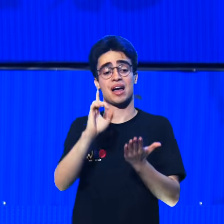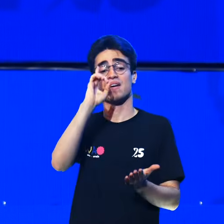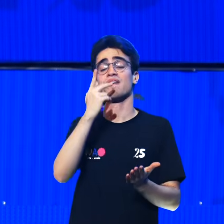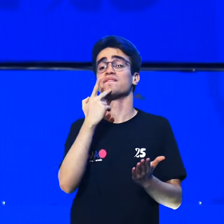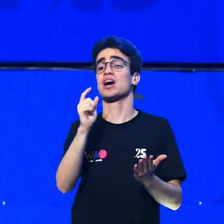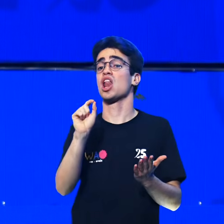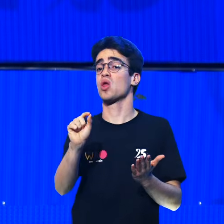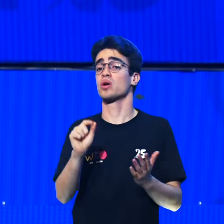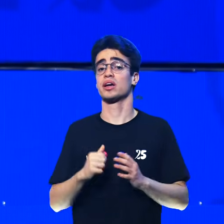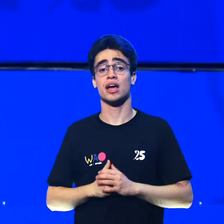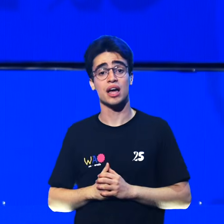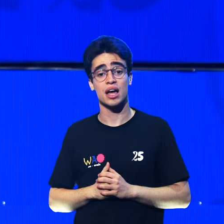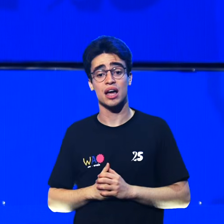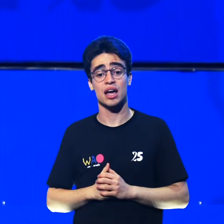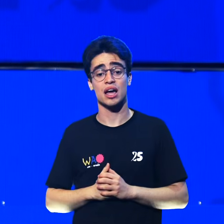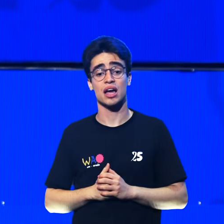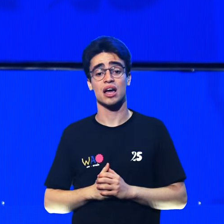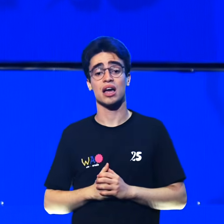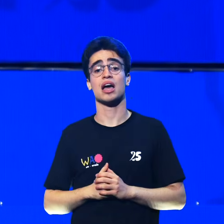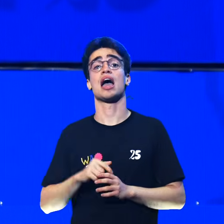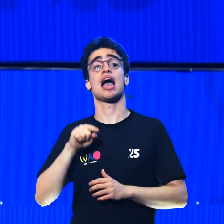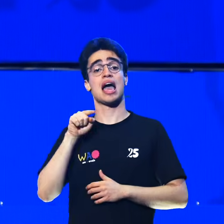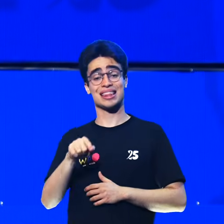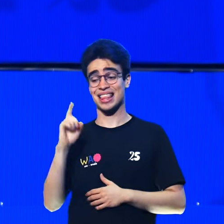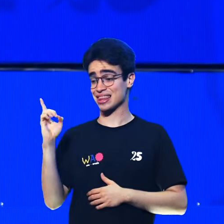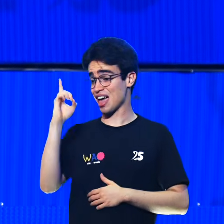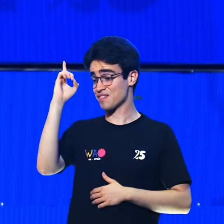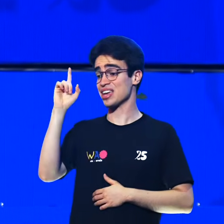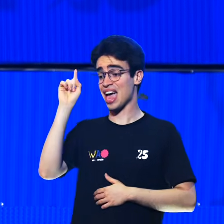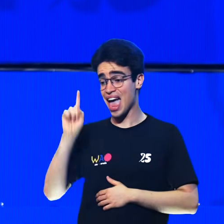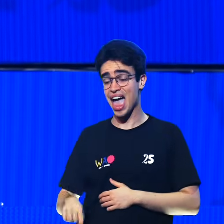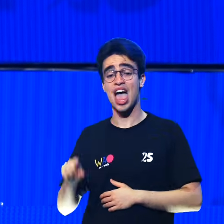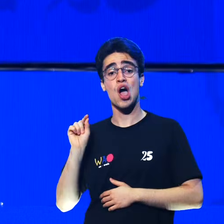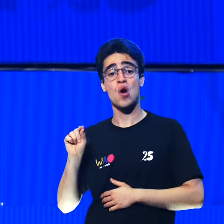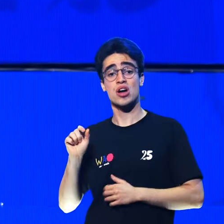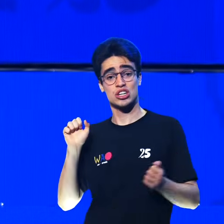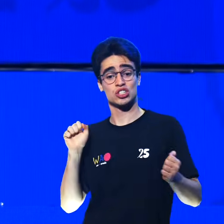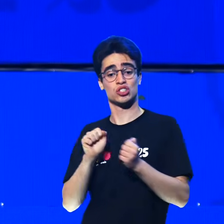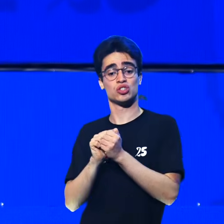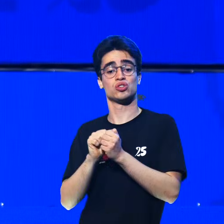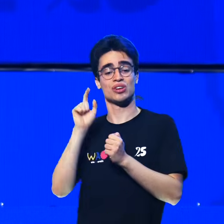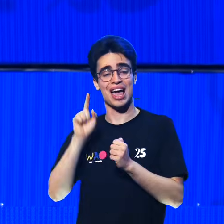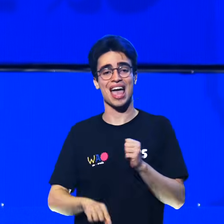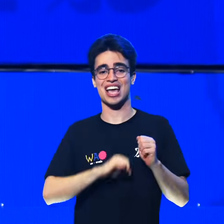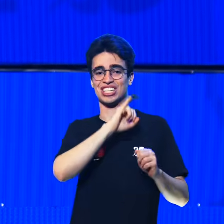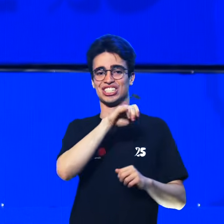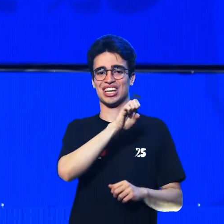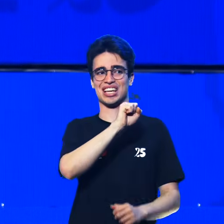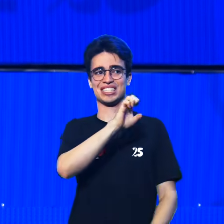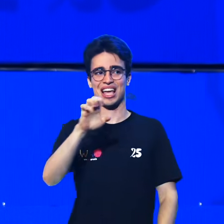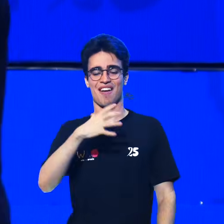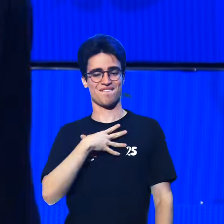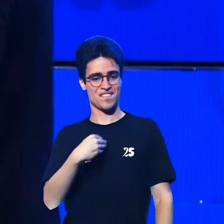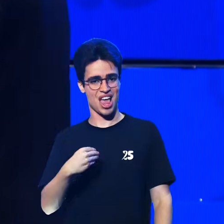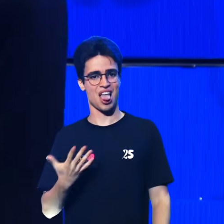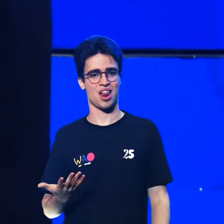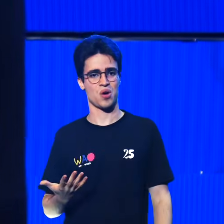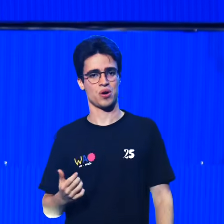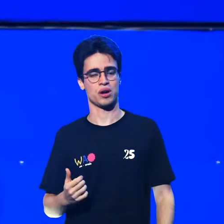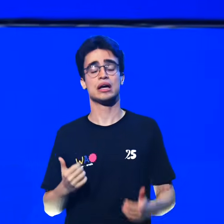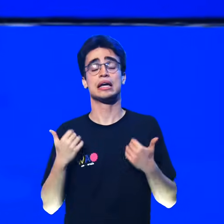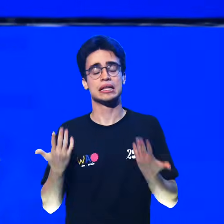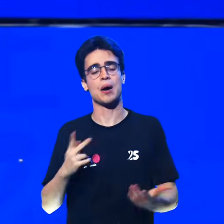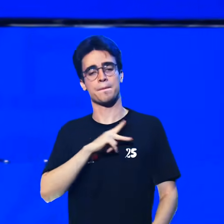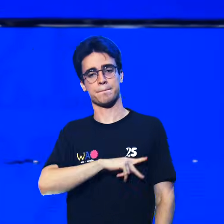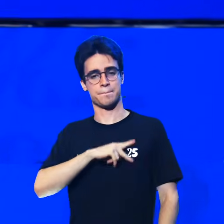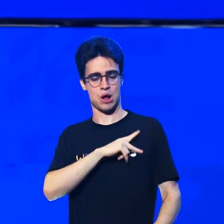dizendo: ele é a raiz de Jessé, a raiz de Davi. E o apóstolo Paulo, quando está pregando,